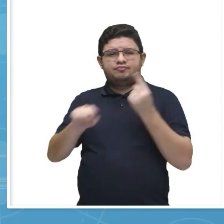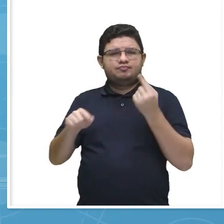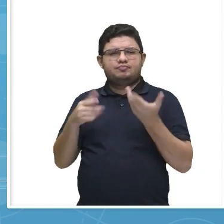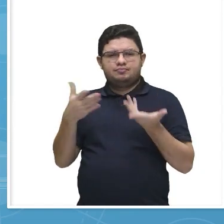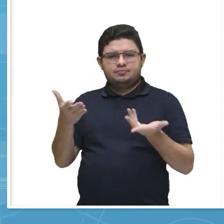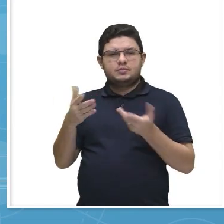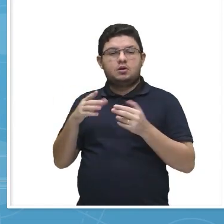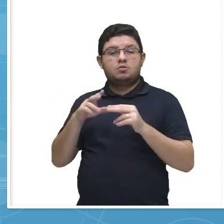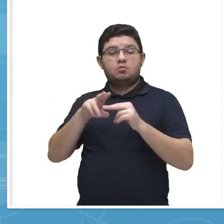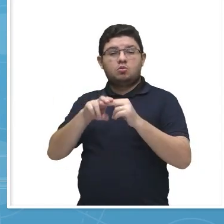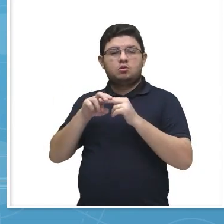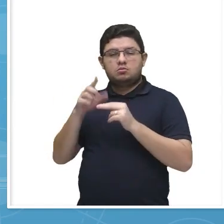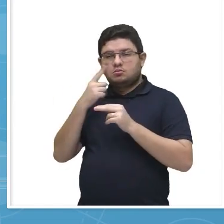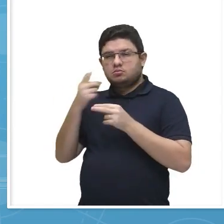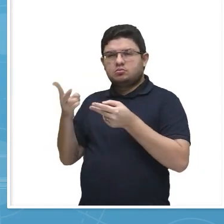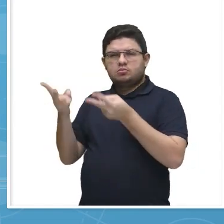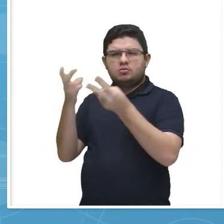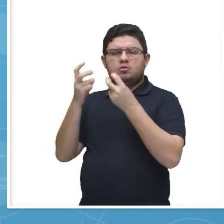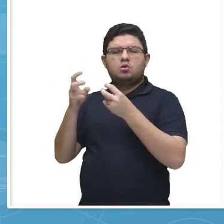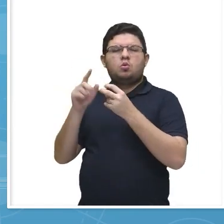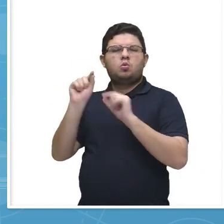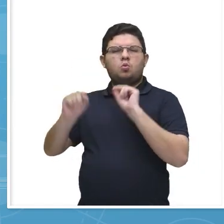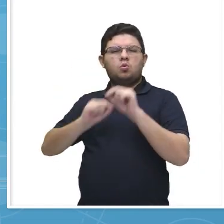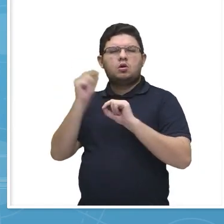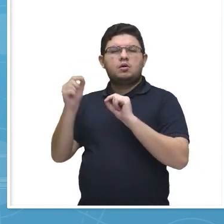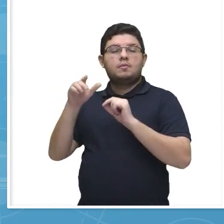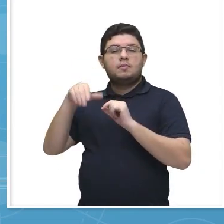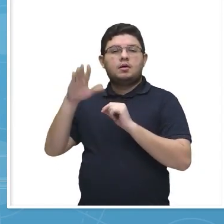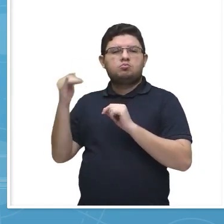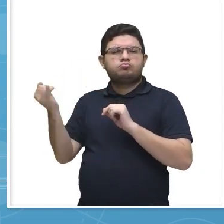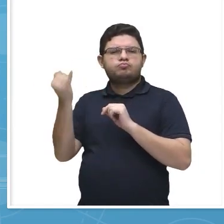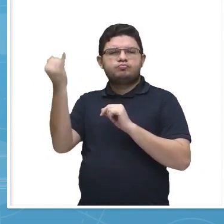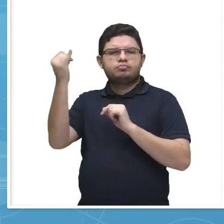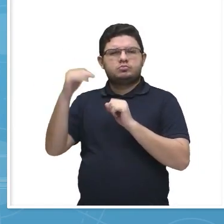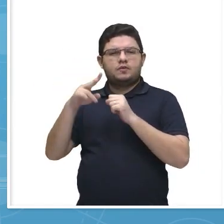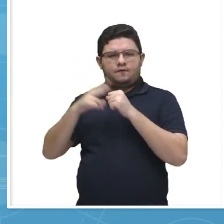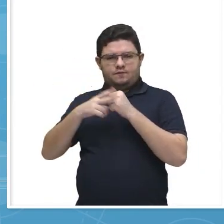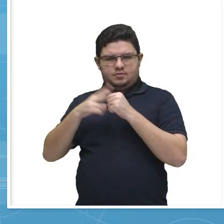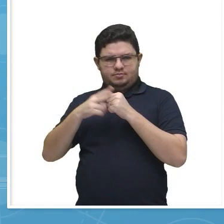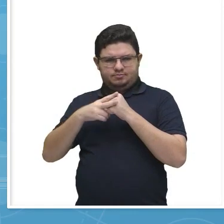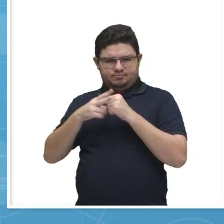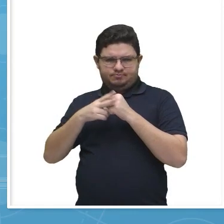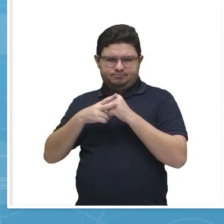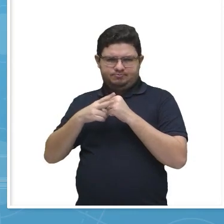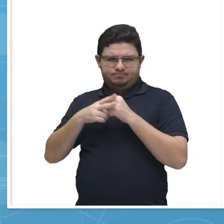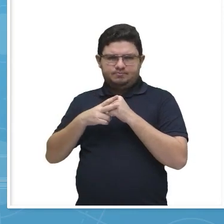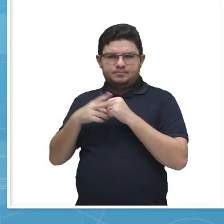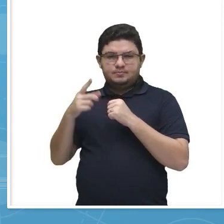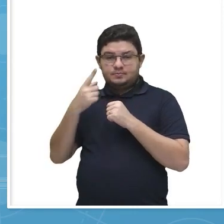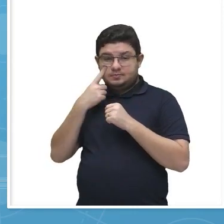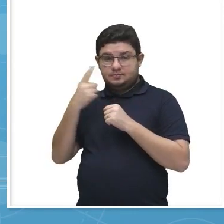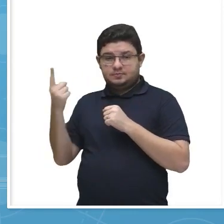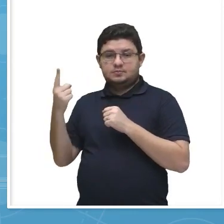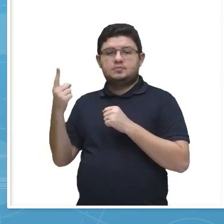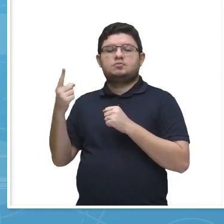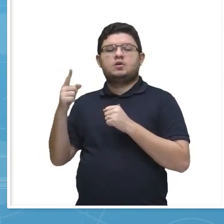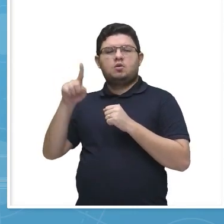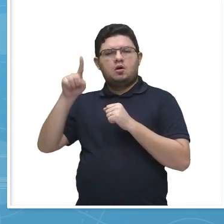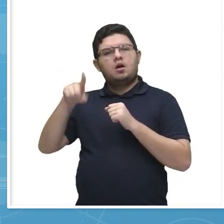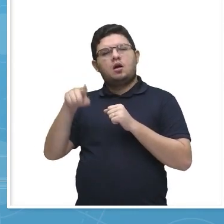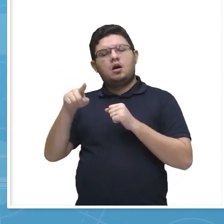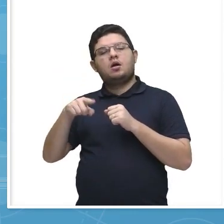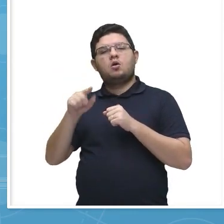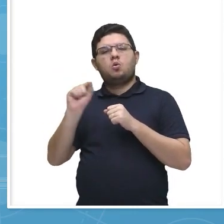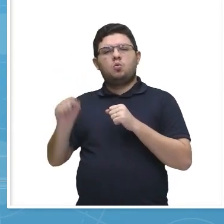palavra fundamental é o verbo desarmar na sua forma desarmei. Então, poderia dizer aqui que eu tenho já um predicado